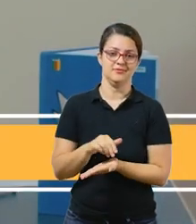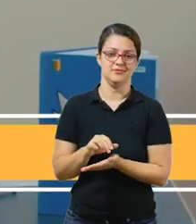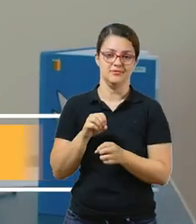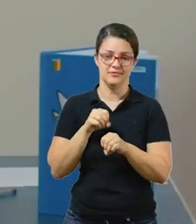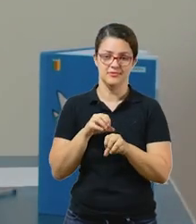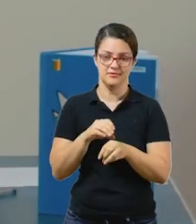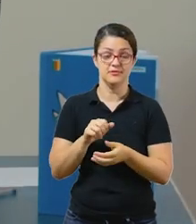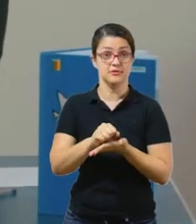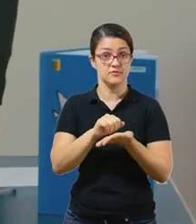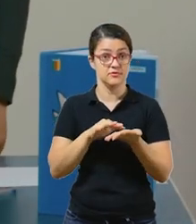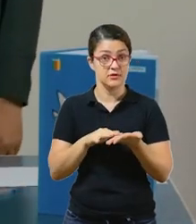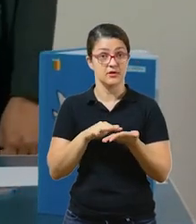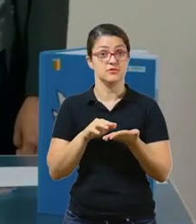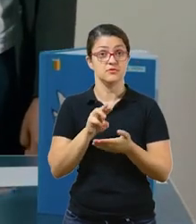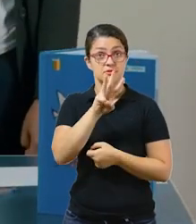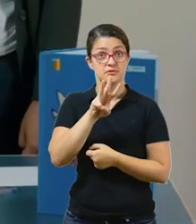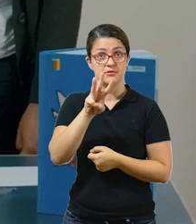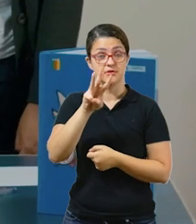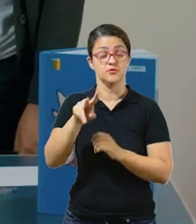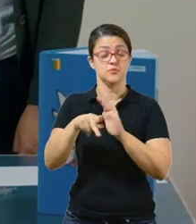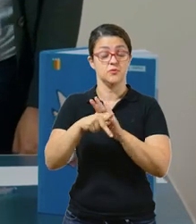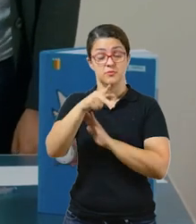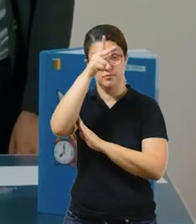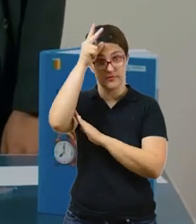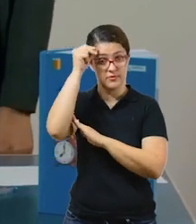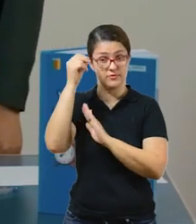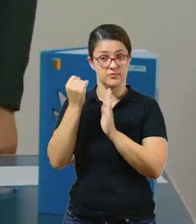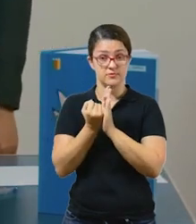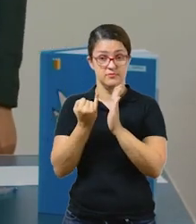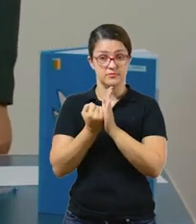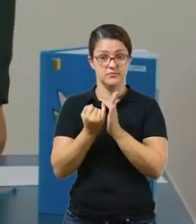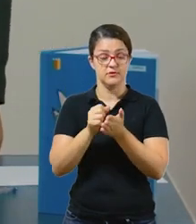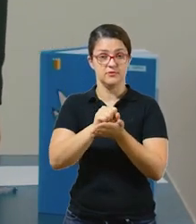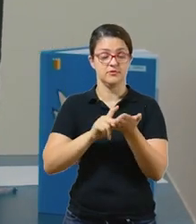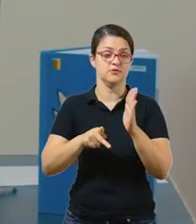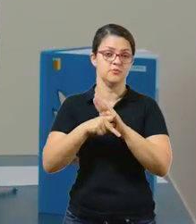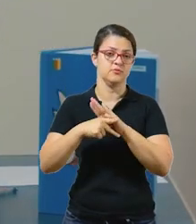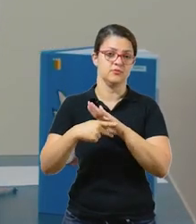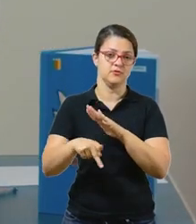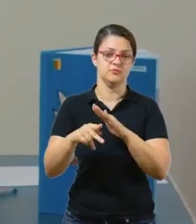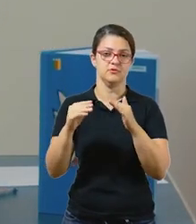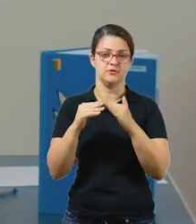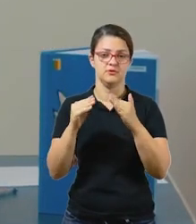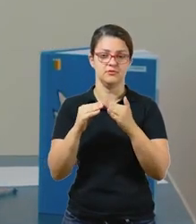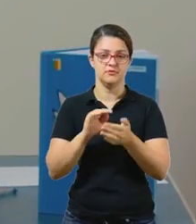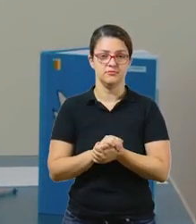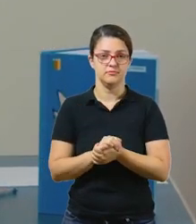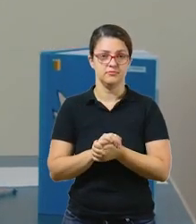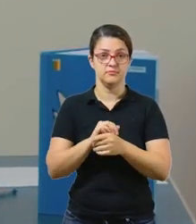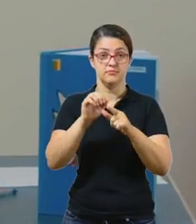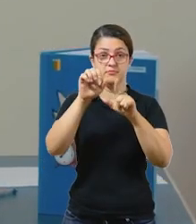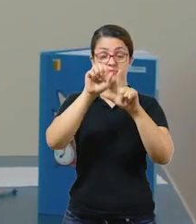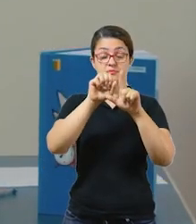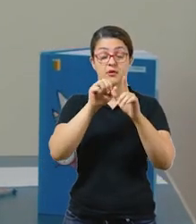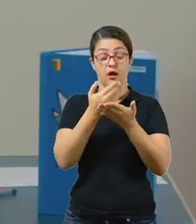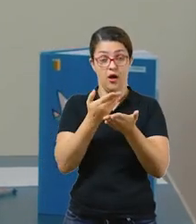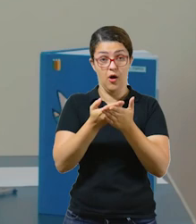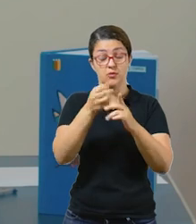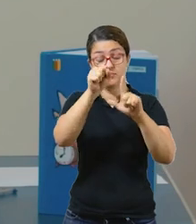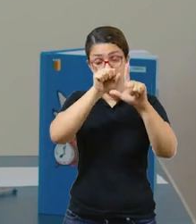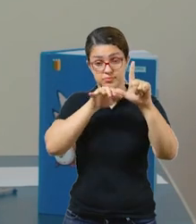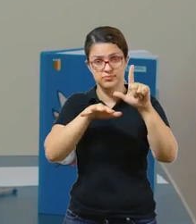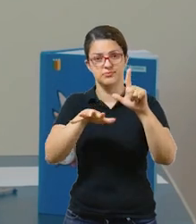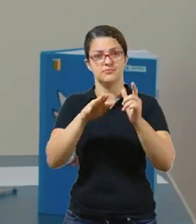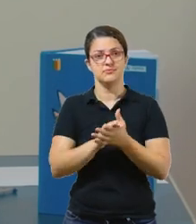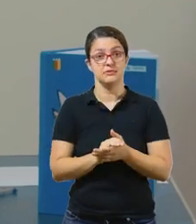como vocês sabem, estão no site da Prefeitura, no link Lição de Casa, tá? Compartilhe essa aula, fique